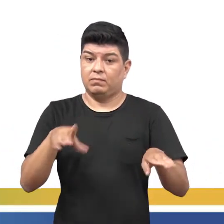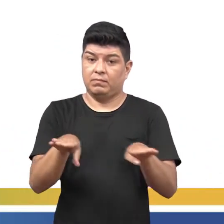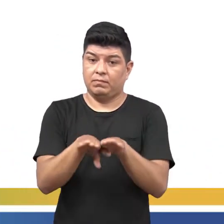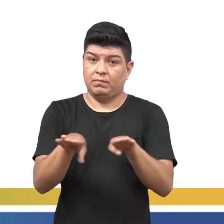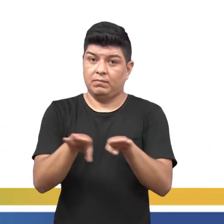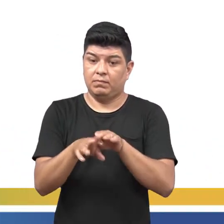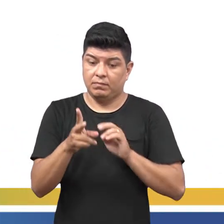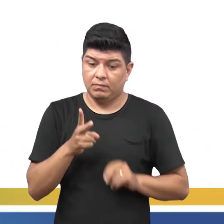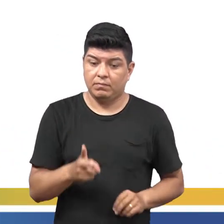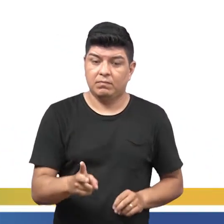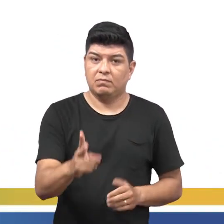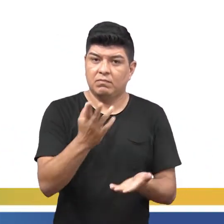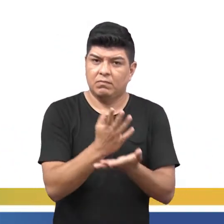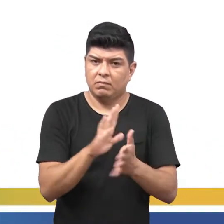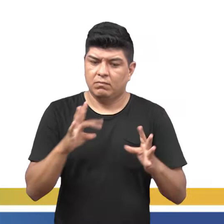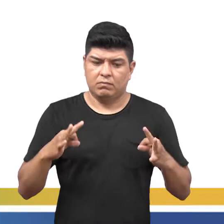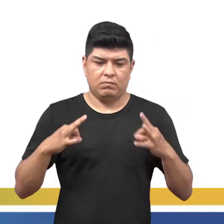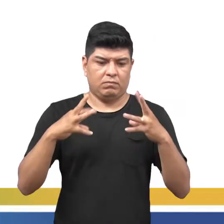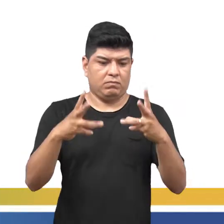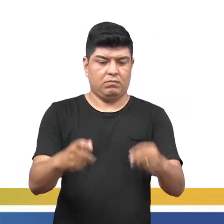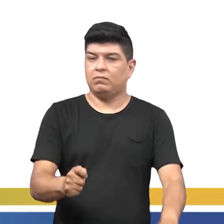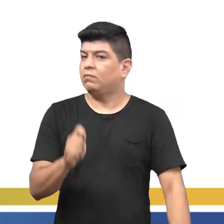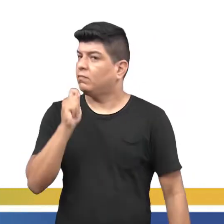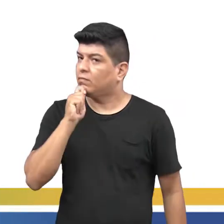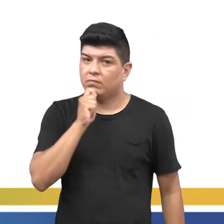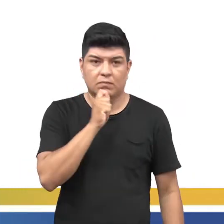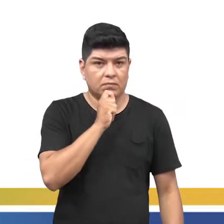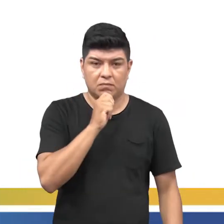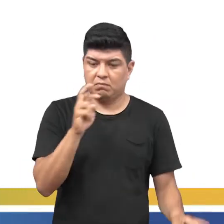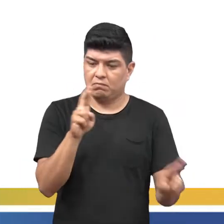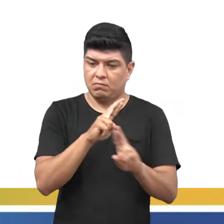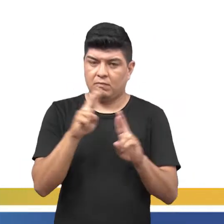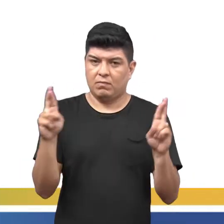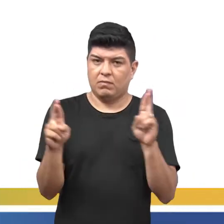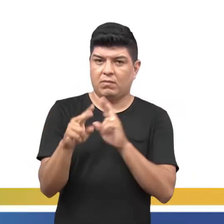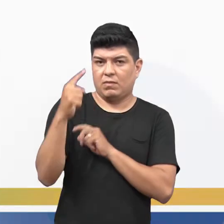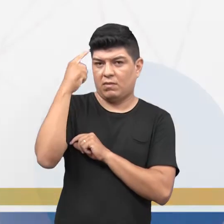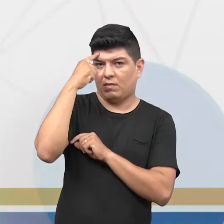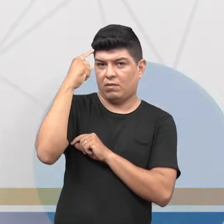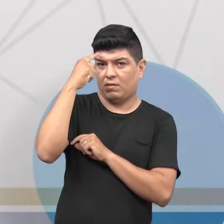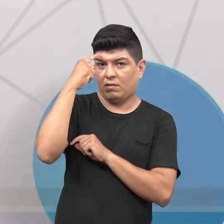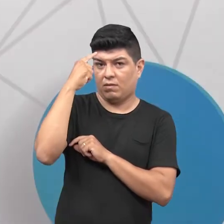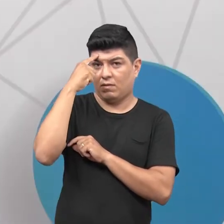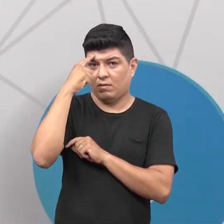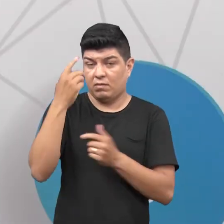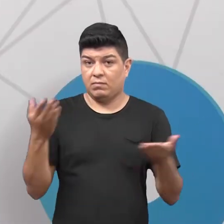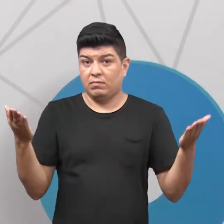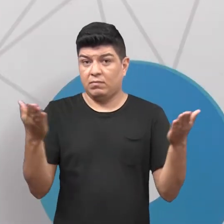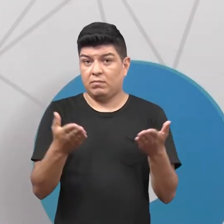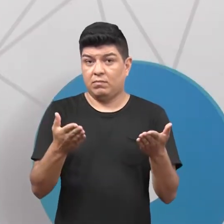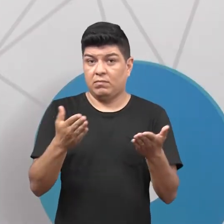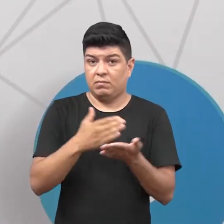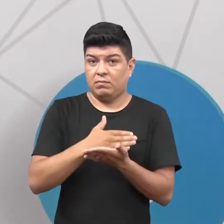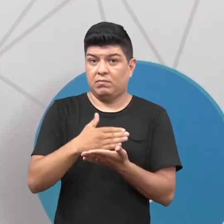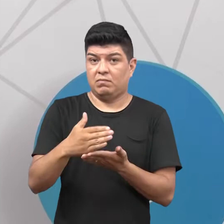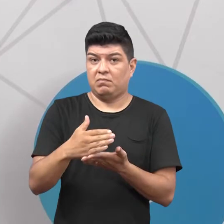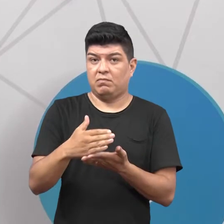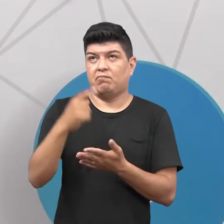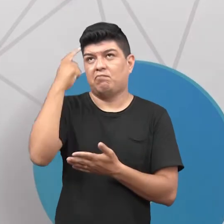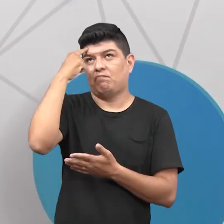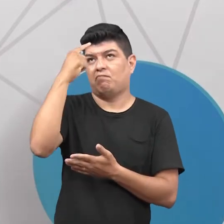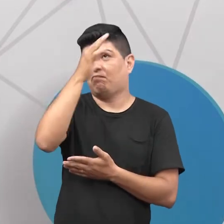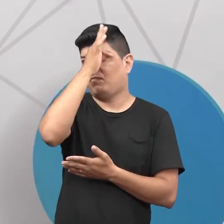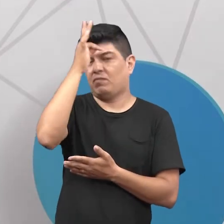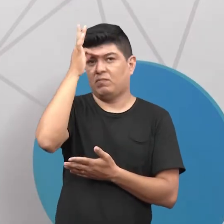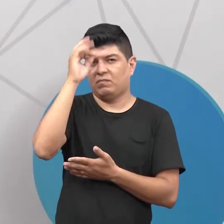continuidade. Não acabou tudo o relacionamento ao pensamento mítico e agora nós vamos começar o pensamento filosófico.